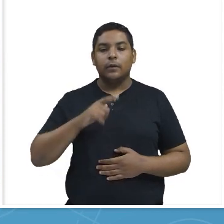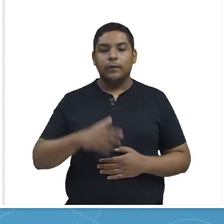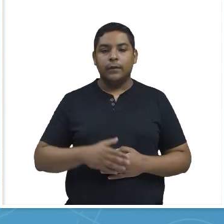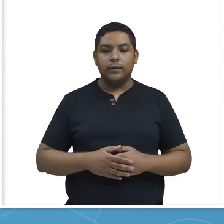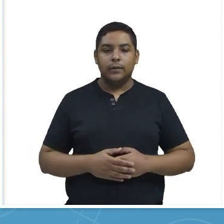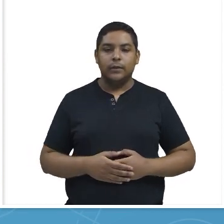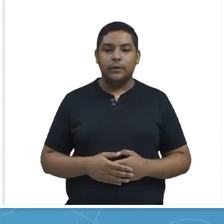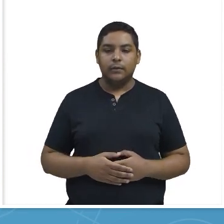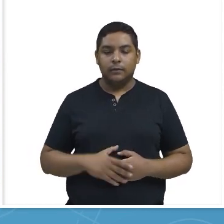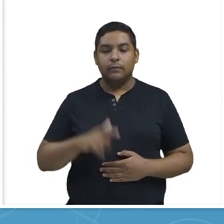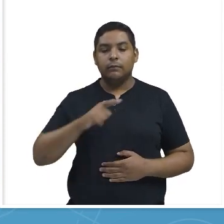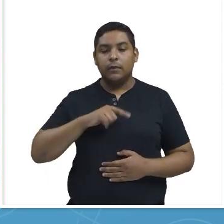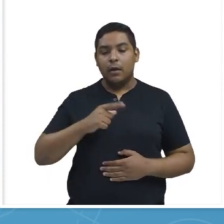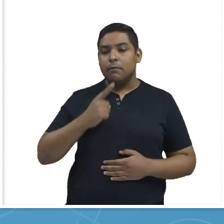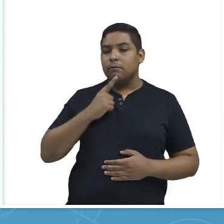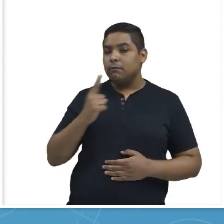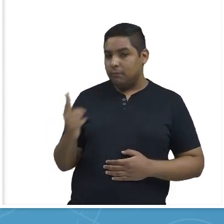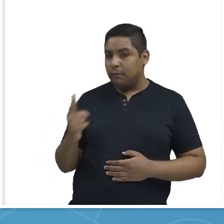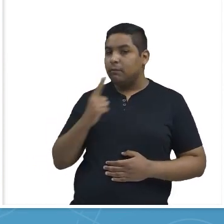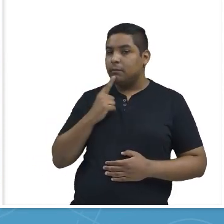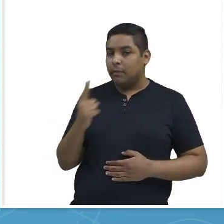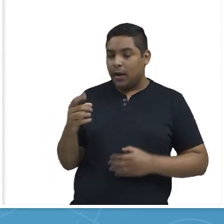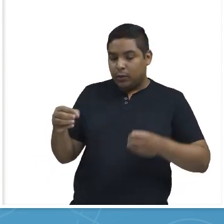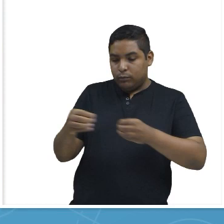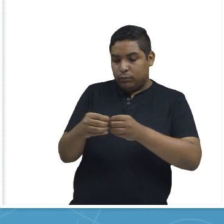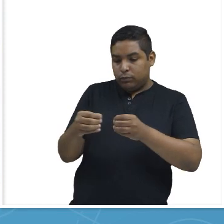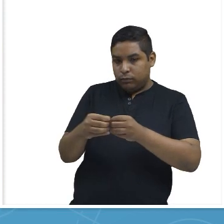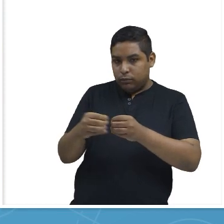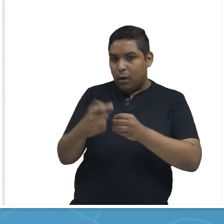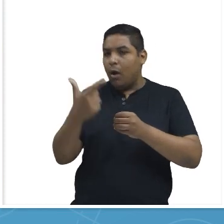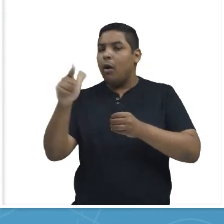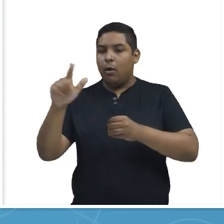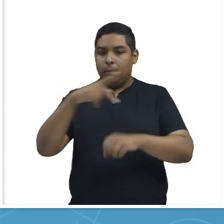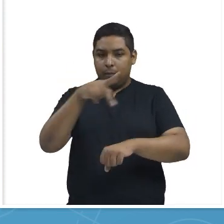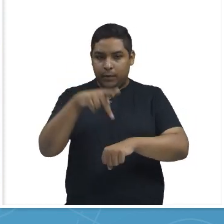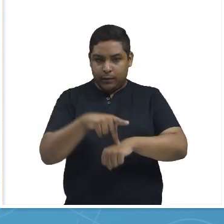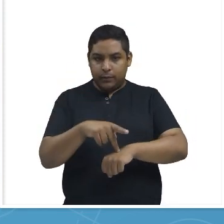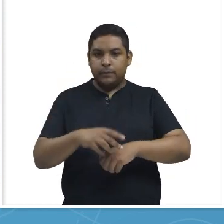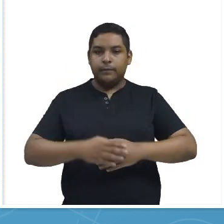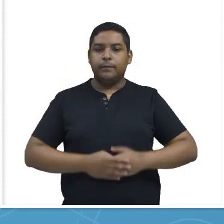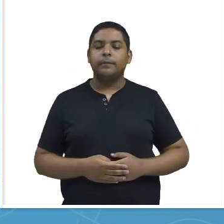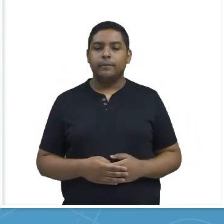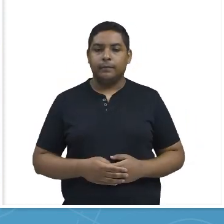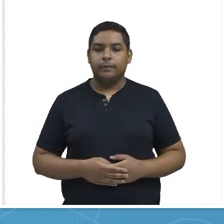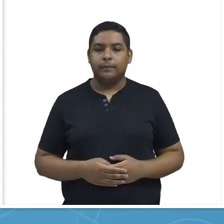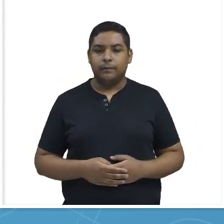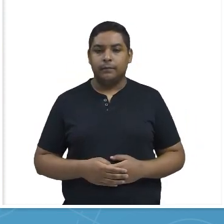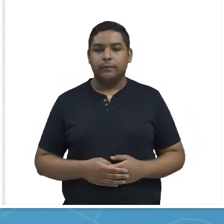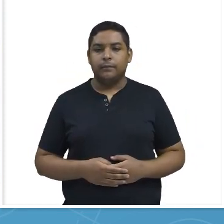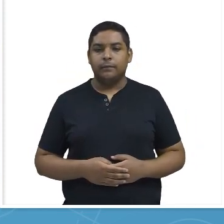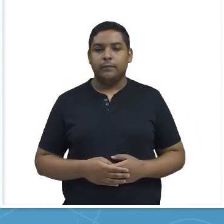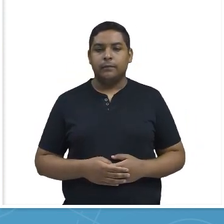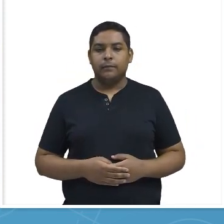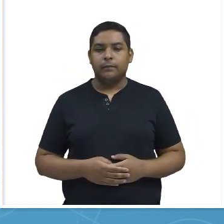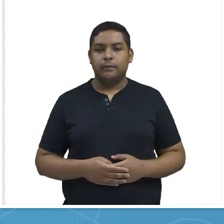com outros países. Com quem? Com Scotland, que é a Escócia, né? To the north, para o